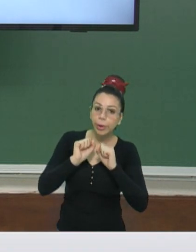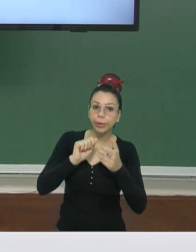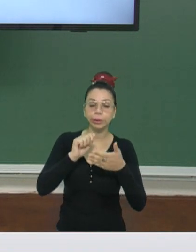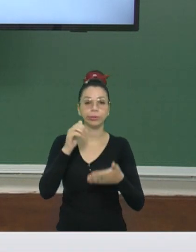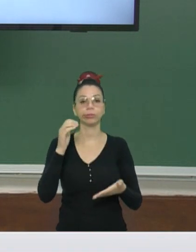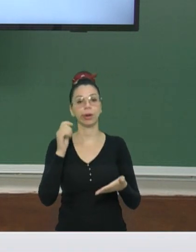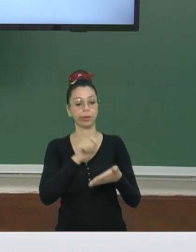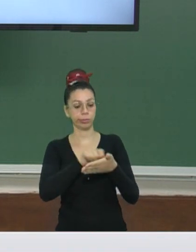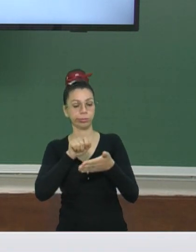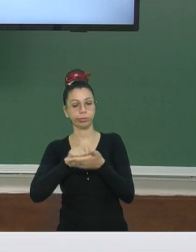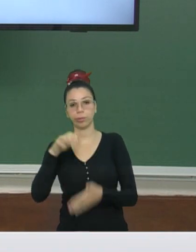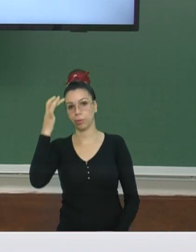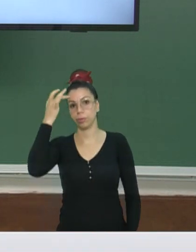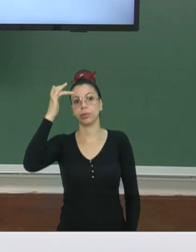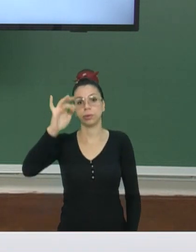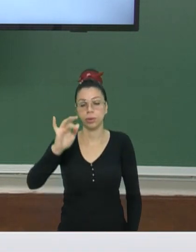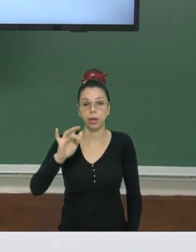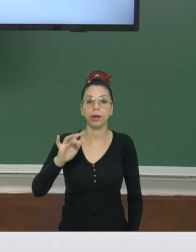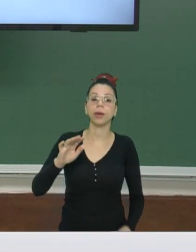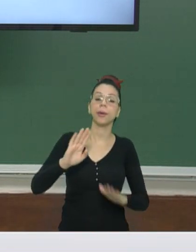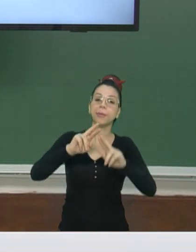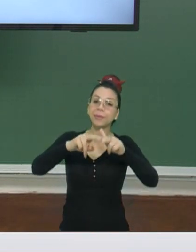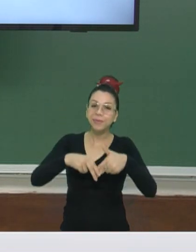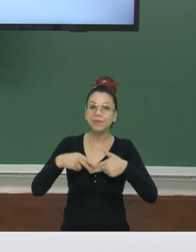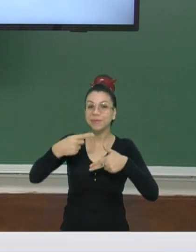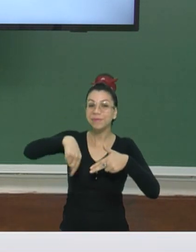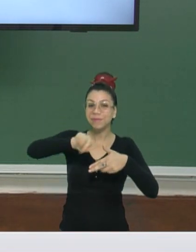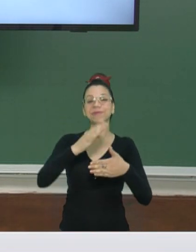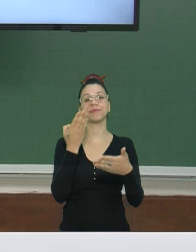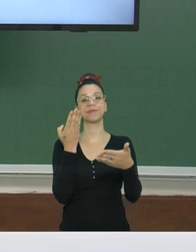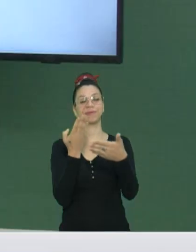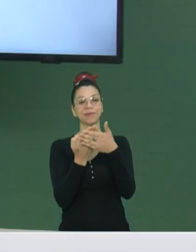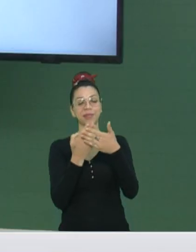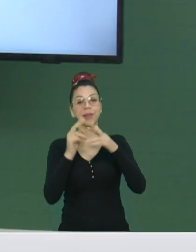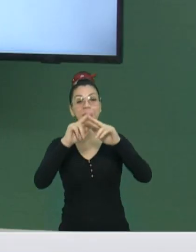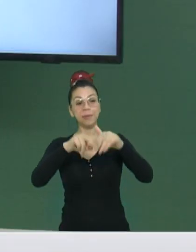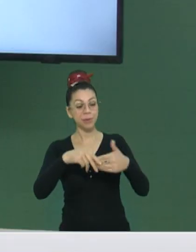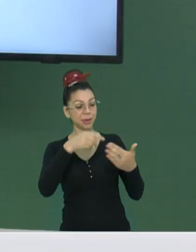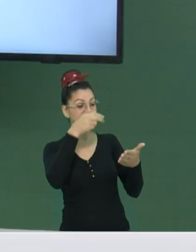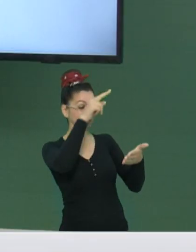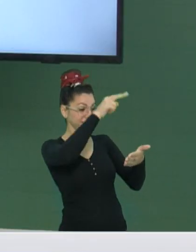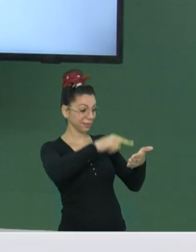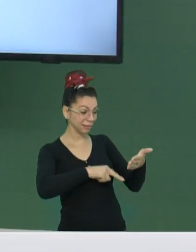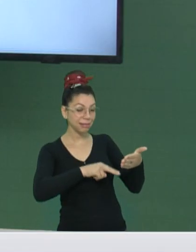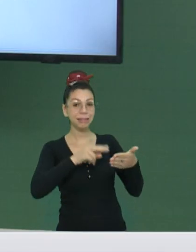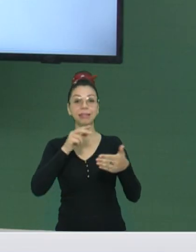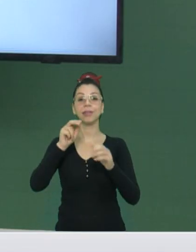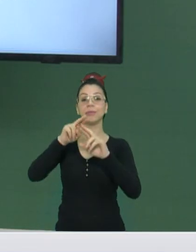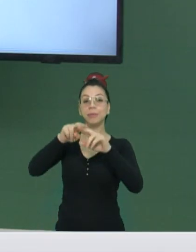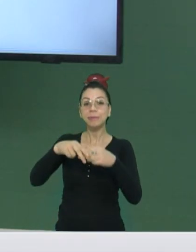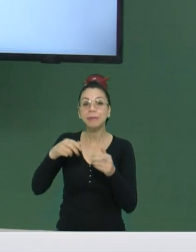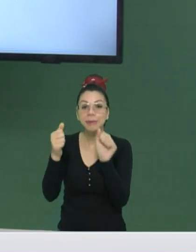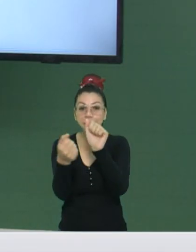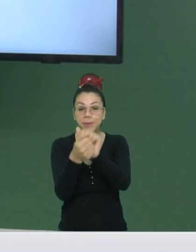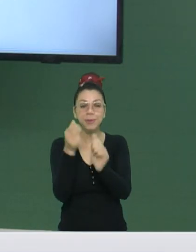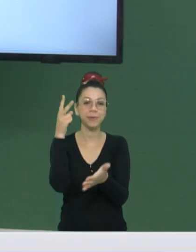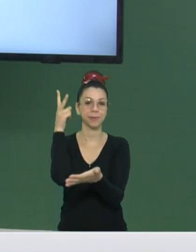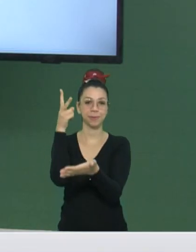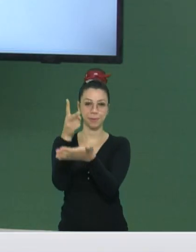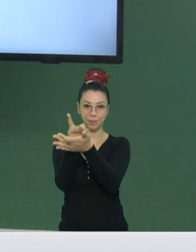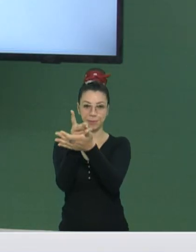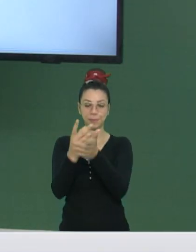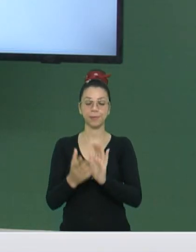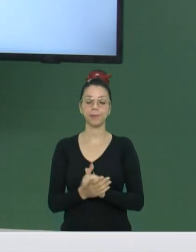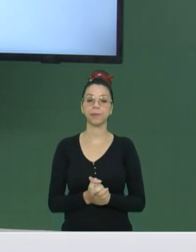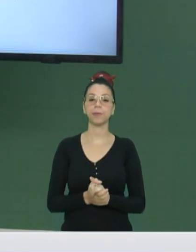eu não sei. Perfeito. É por isso que nós estudamos, é por isso que nós lemos, é por isso que estamos juntos sempre.